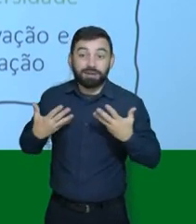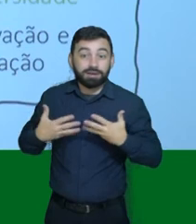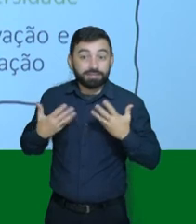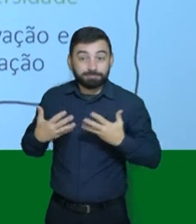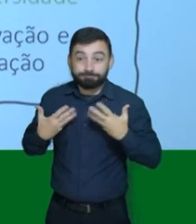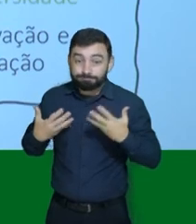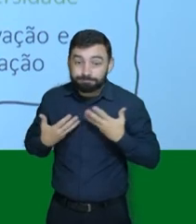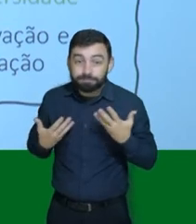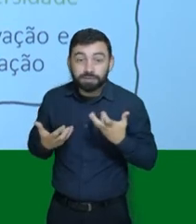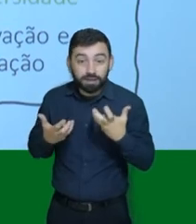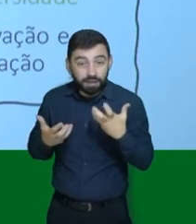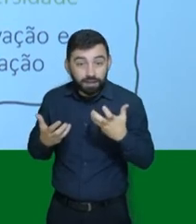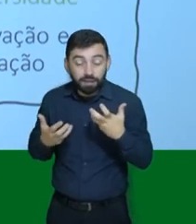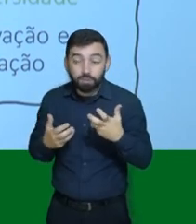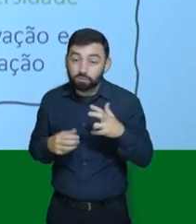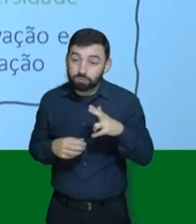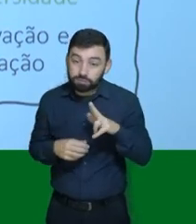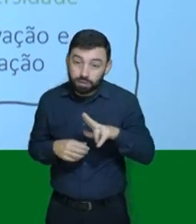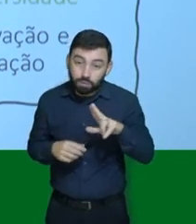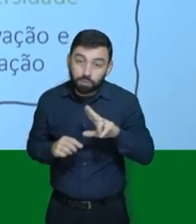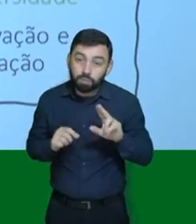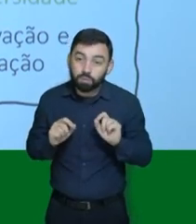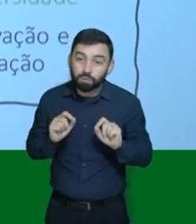otimismo, né, e usar